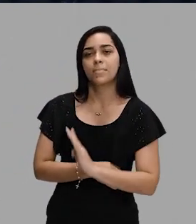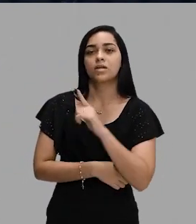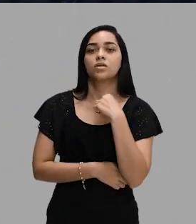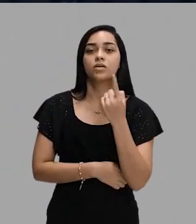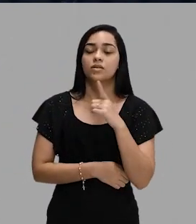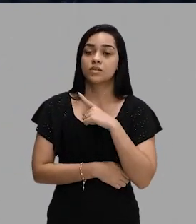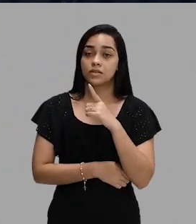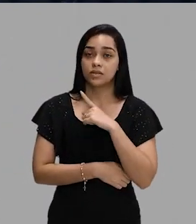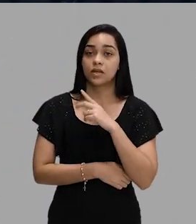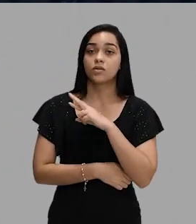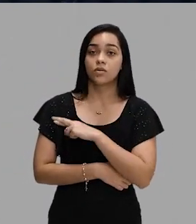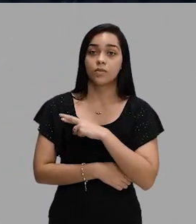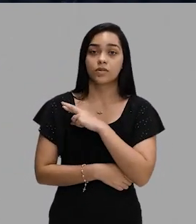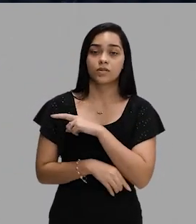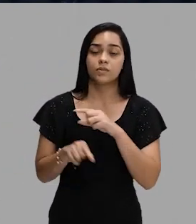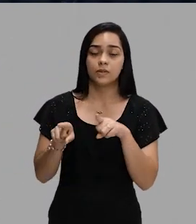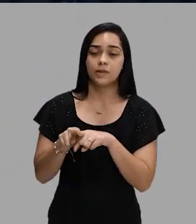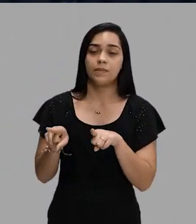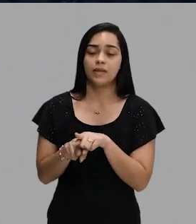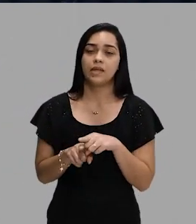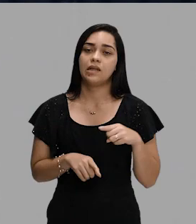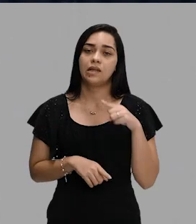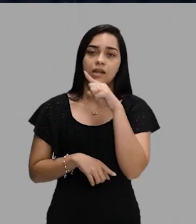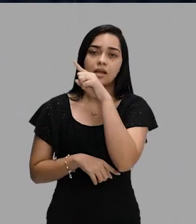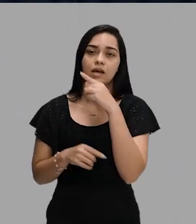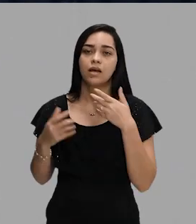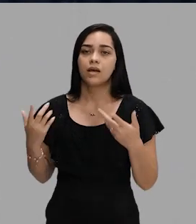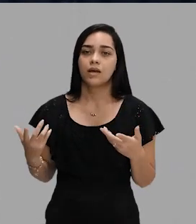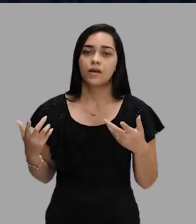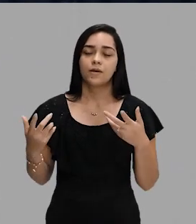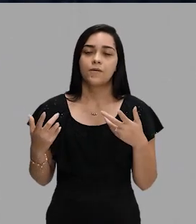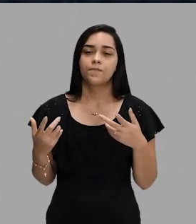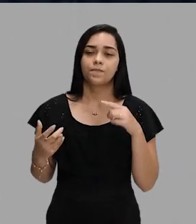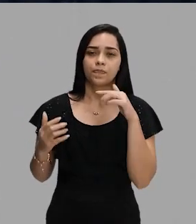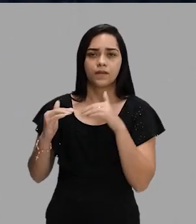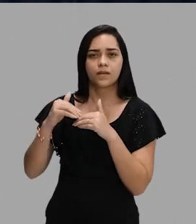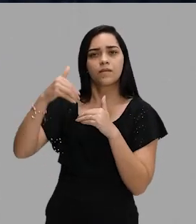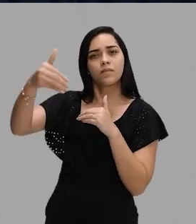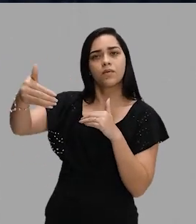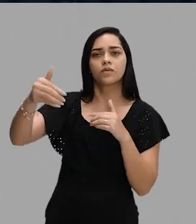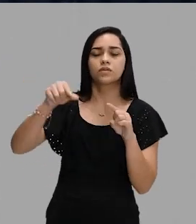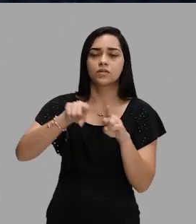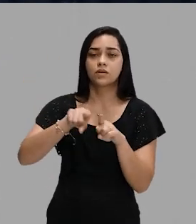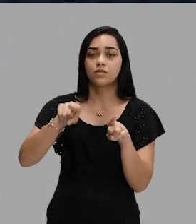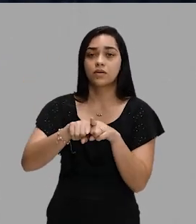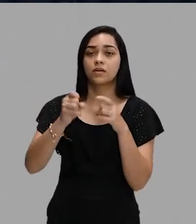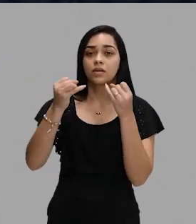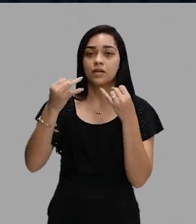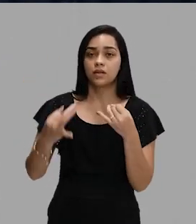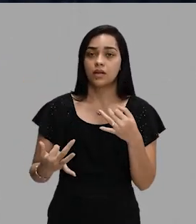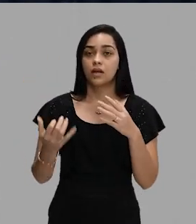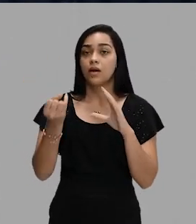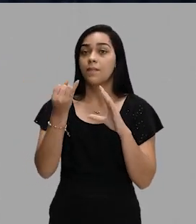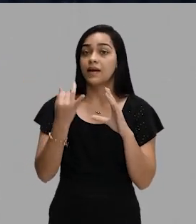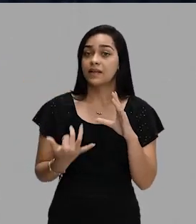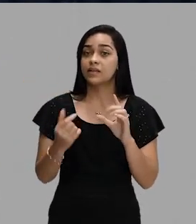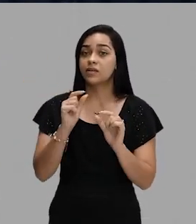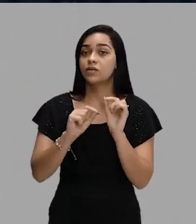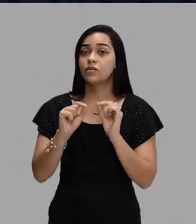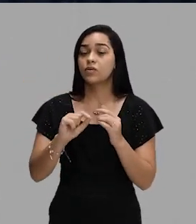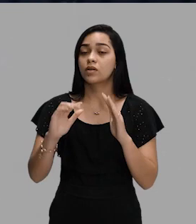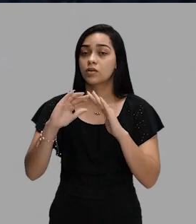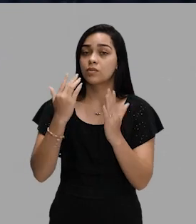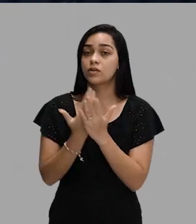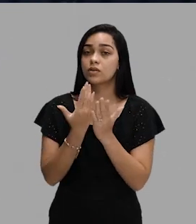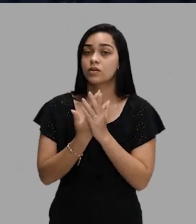aqui no romantismo. Aí, no caso, lá no modernismo, lá na frente, a gente retoma uma característica de uma